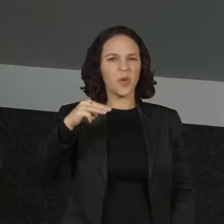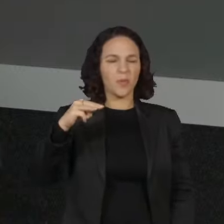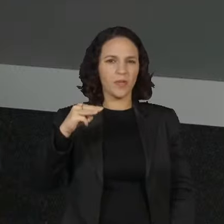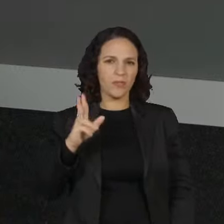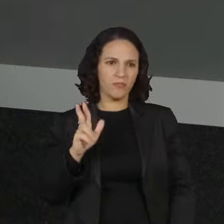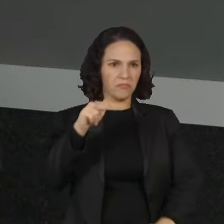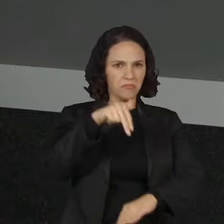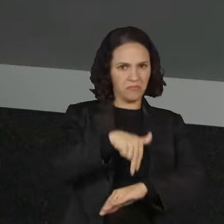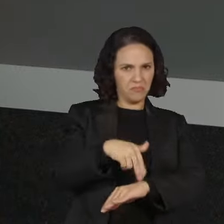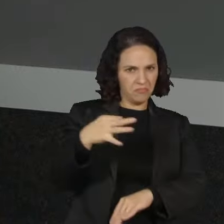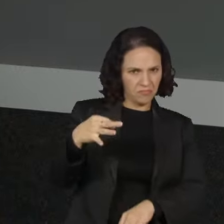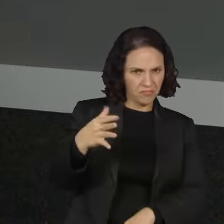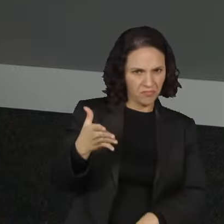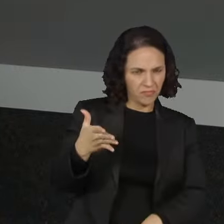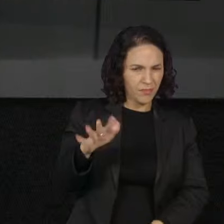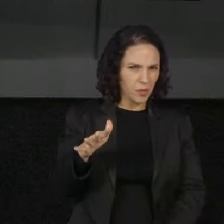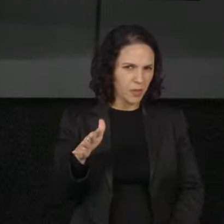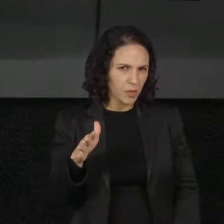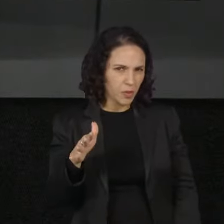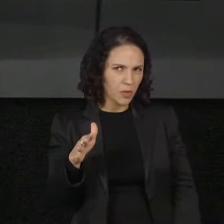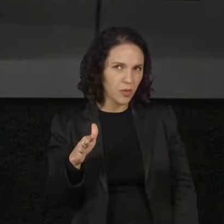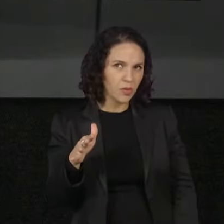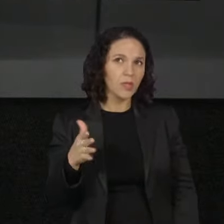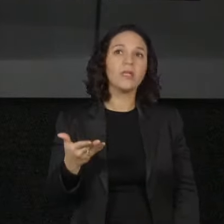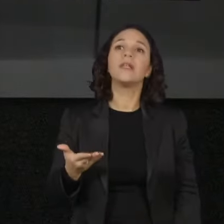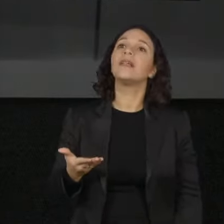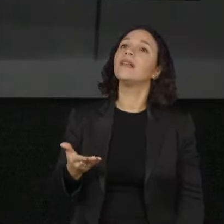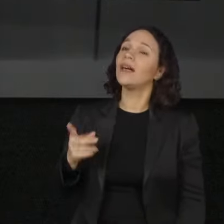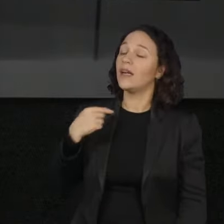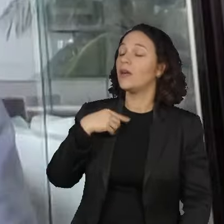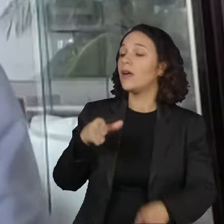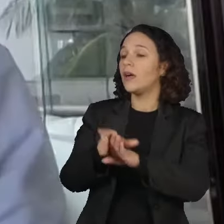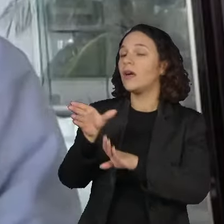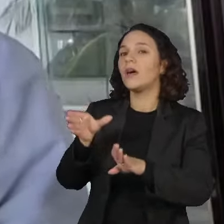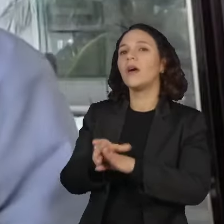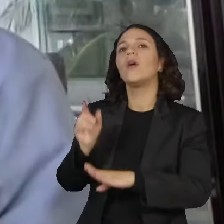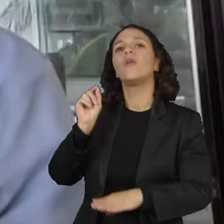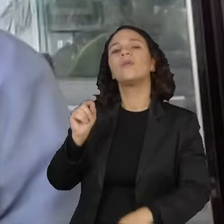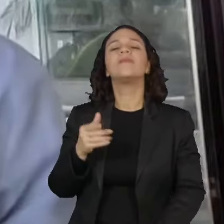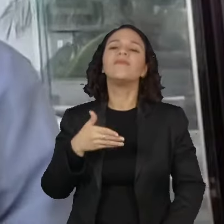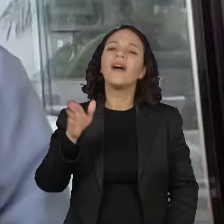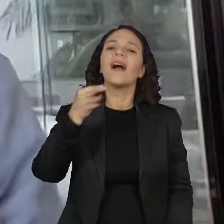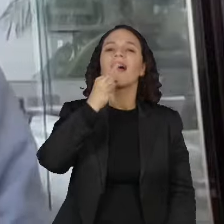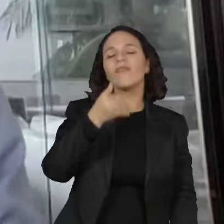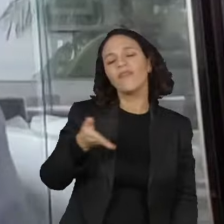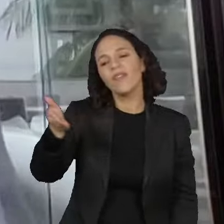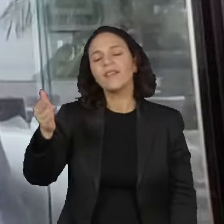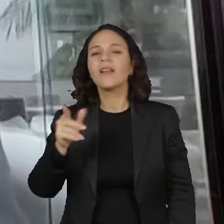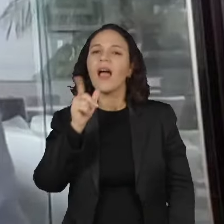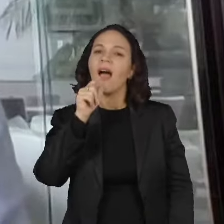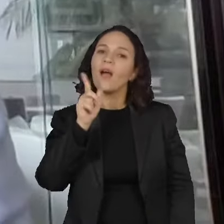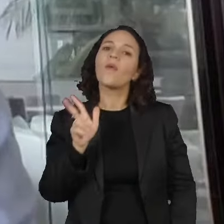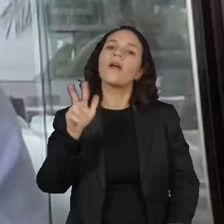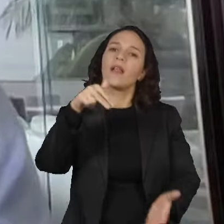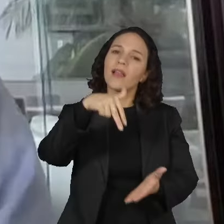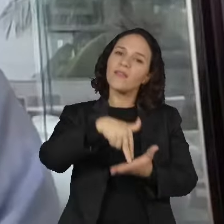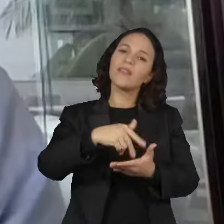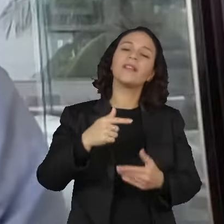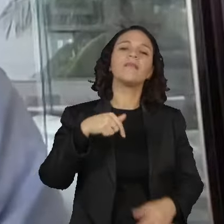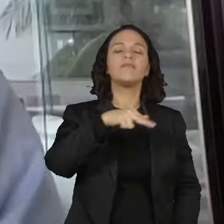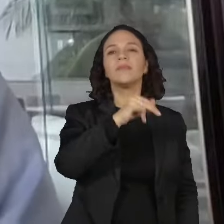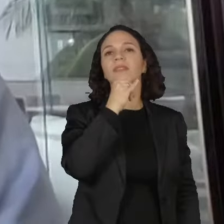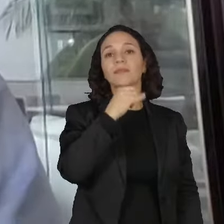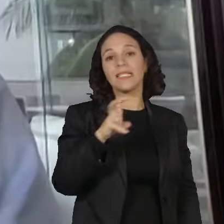fora do posto de trabalho seria mais ou menos isso? A recomendação que eu sempre faço é isso. Tome um café, tome um copo d'água, se levante pelo menos a